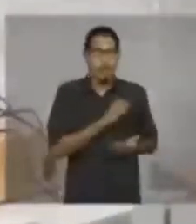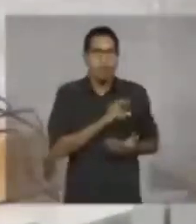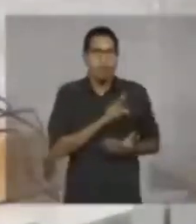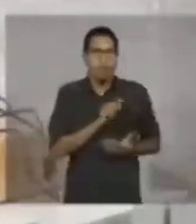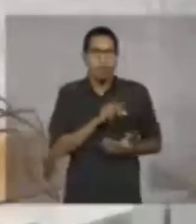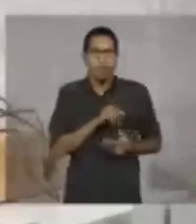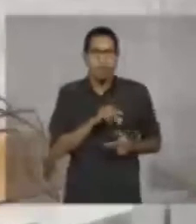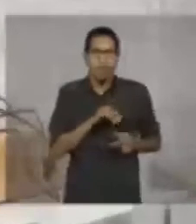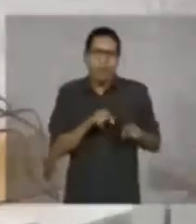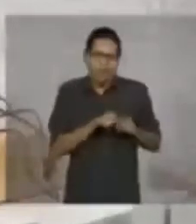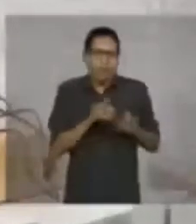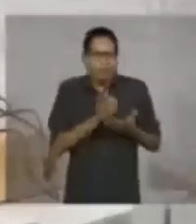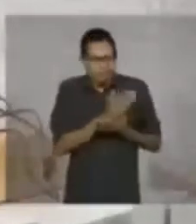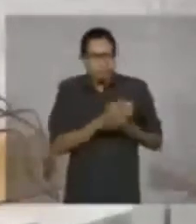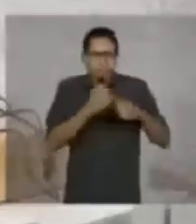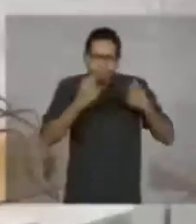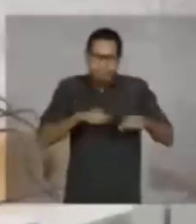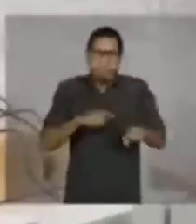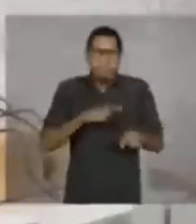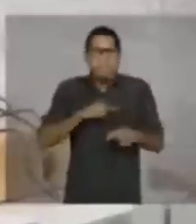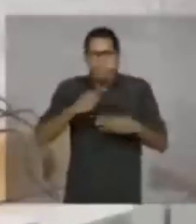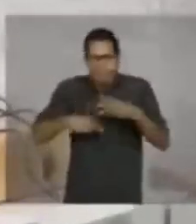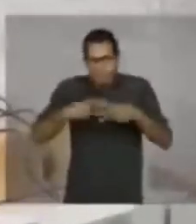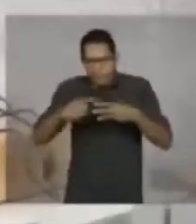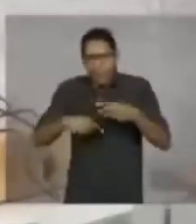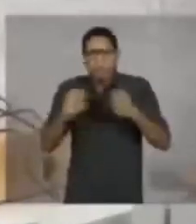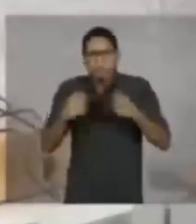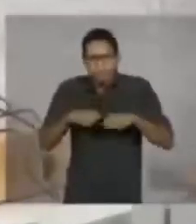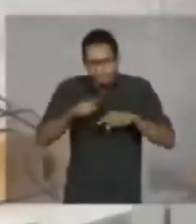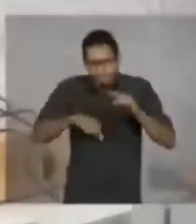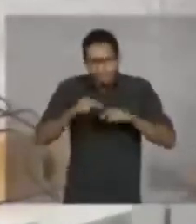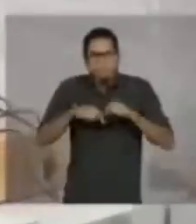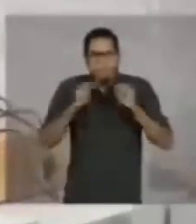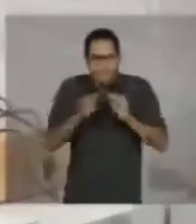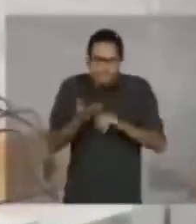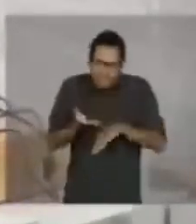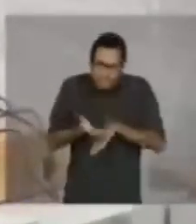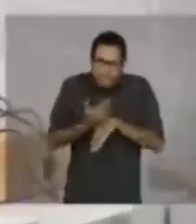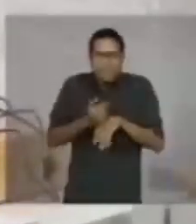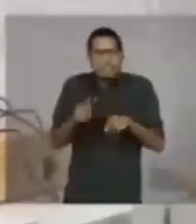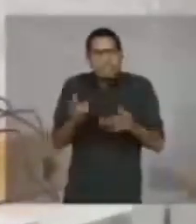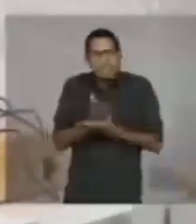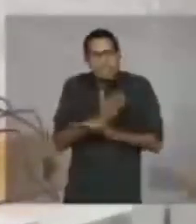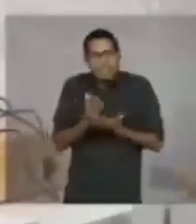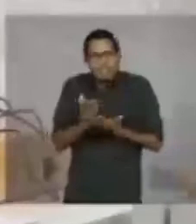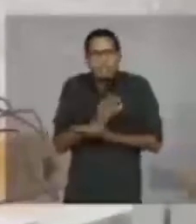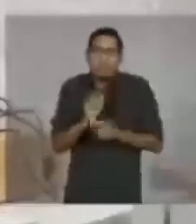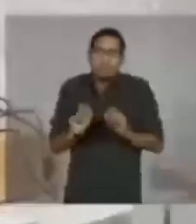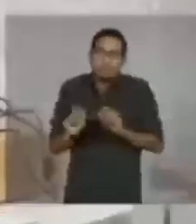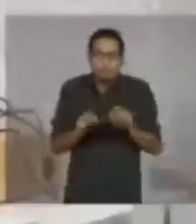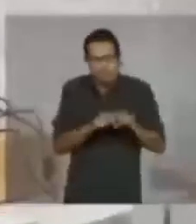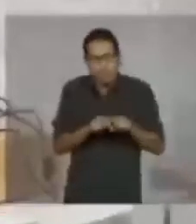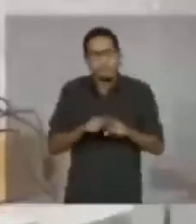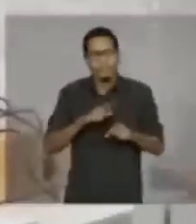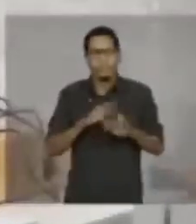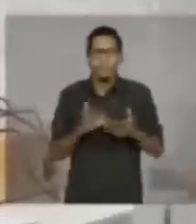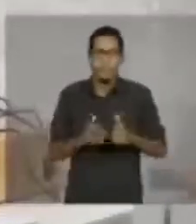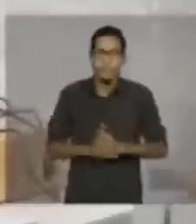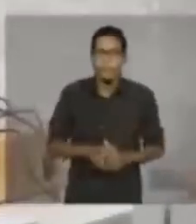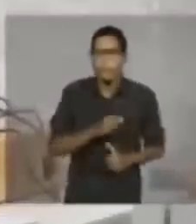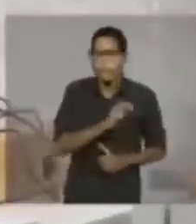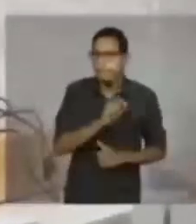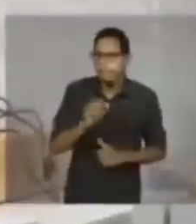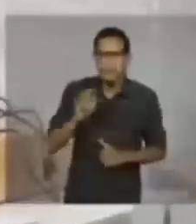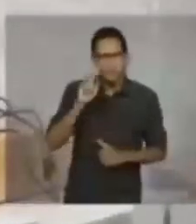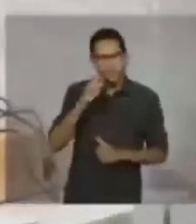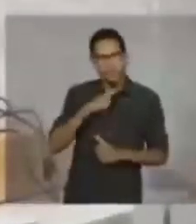separada. Os materiais recicláveis também podem ser previamente separados para uma coleta mais especializada. Aquilo que a gente vê em outros